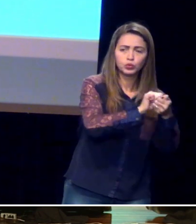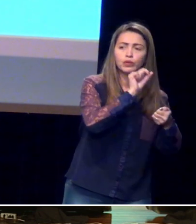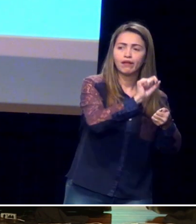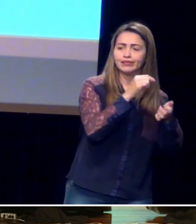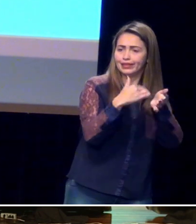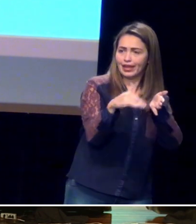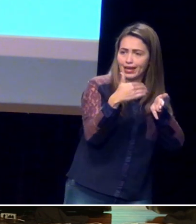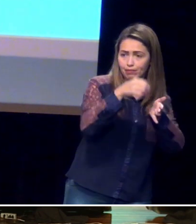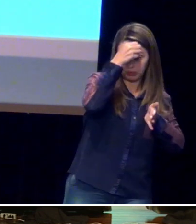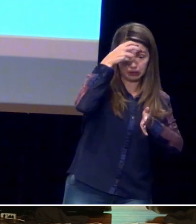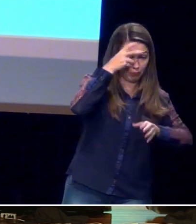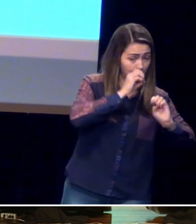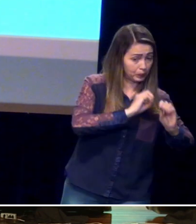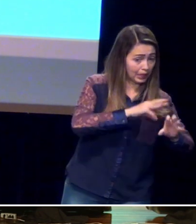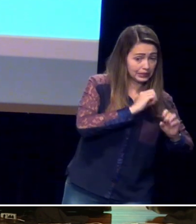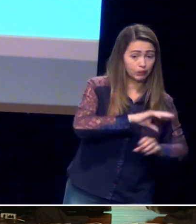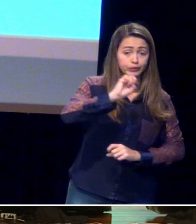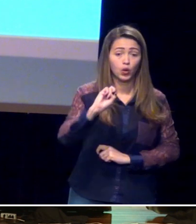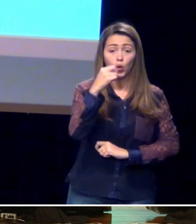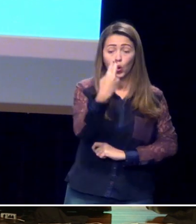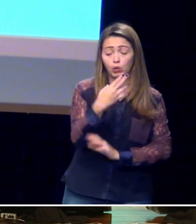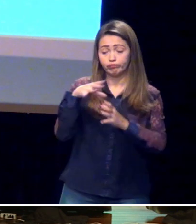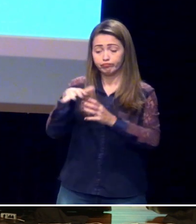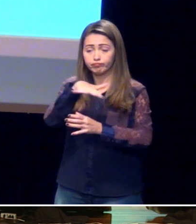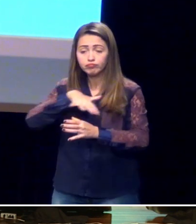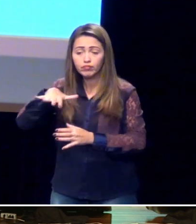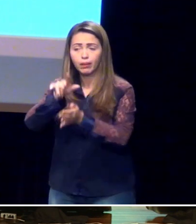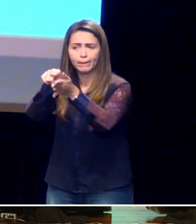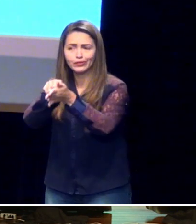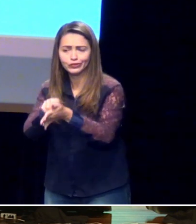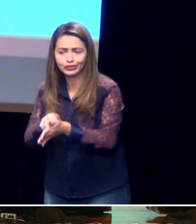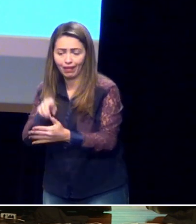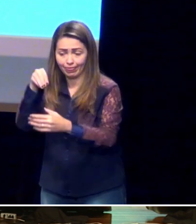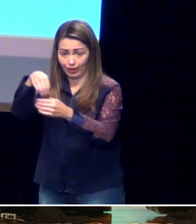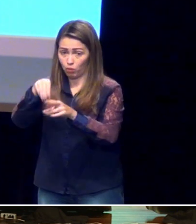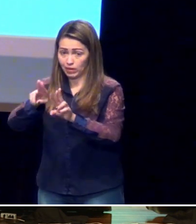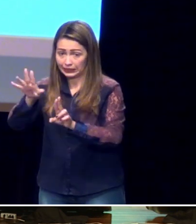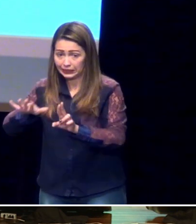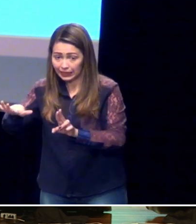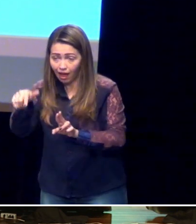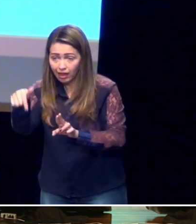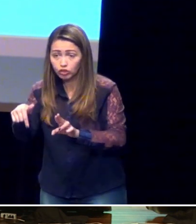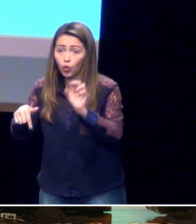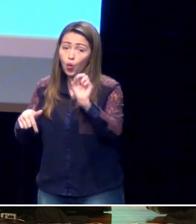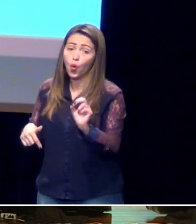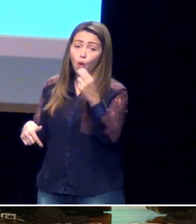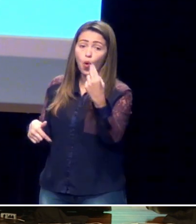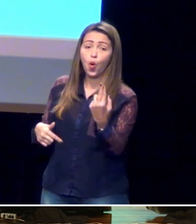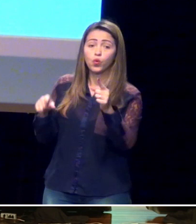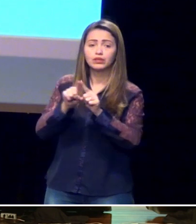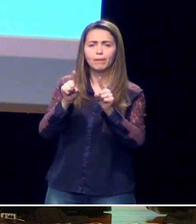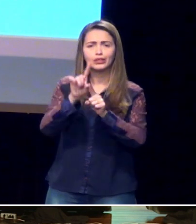de educação, seja em pesquisas dentro da universidade, seja